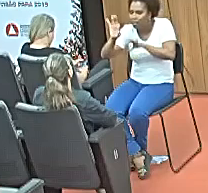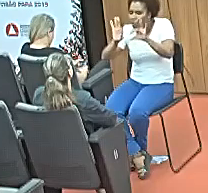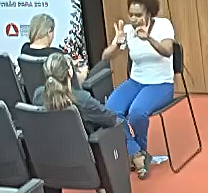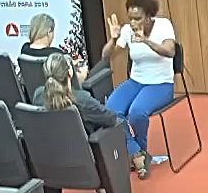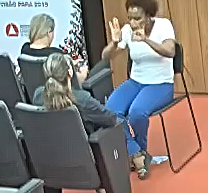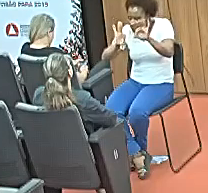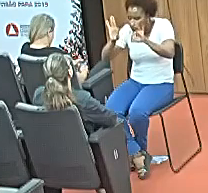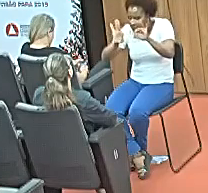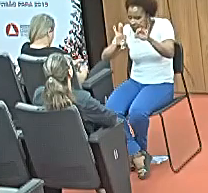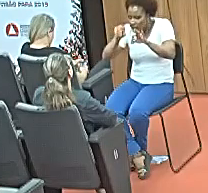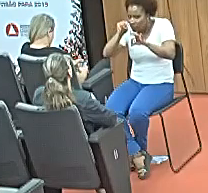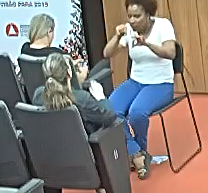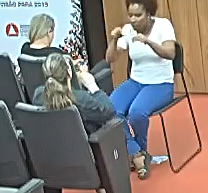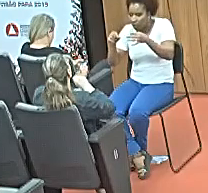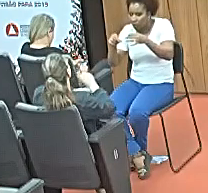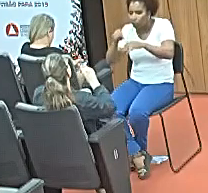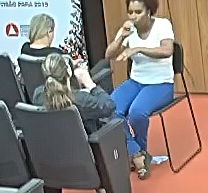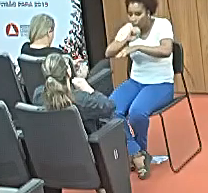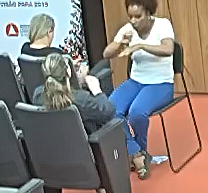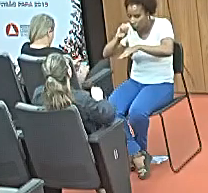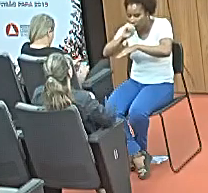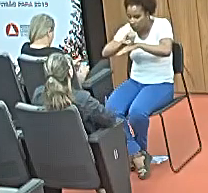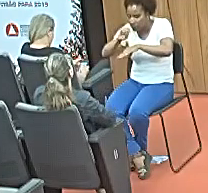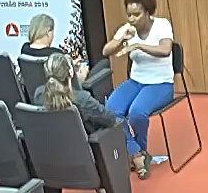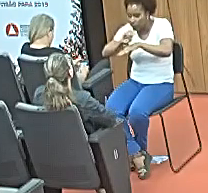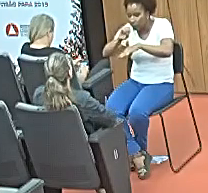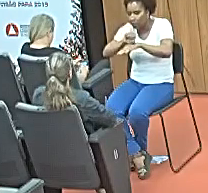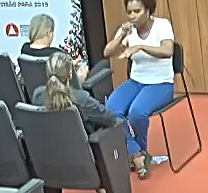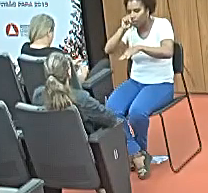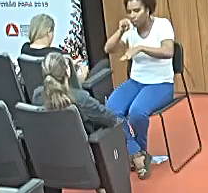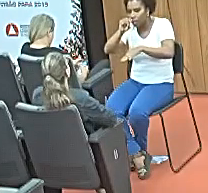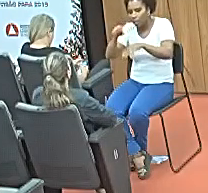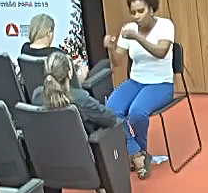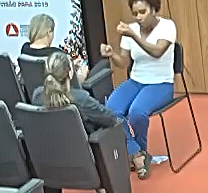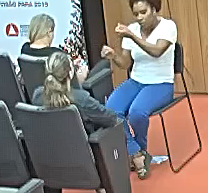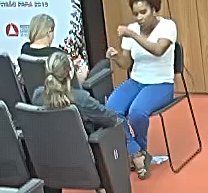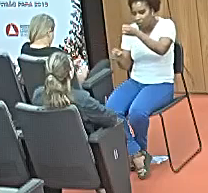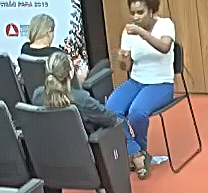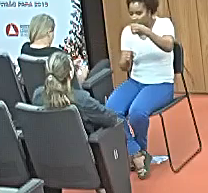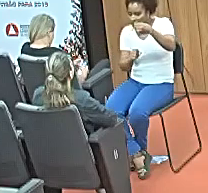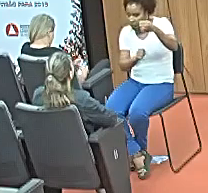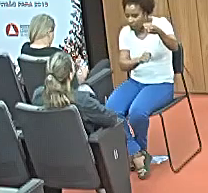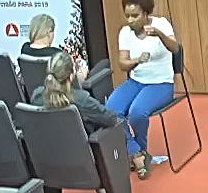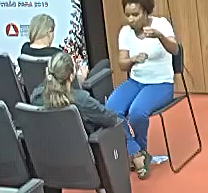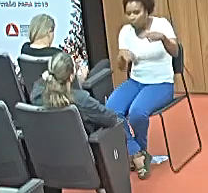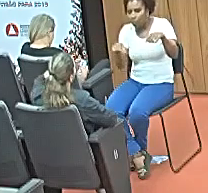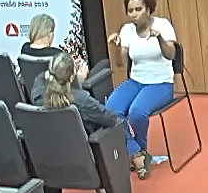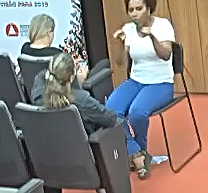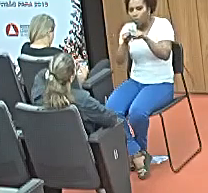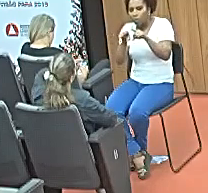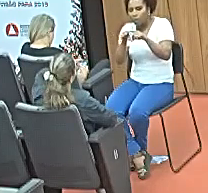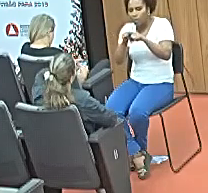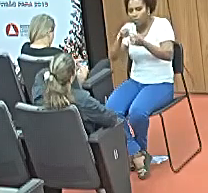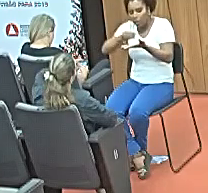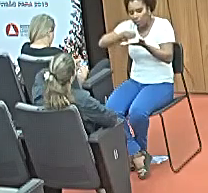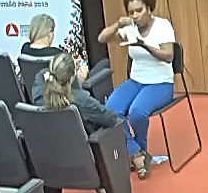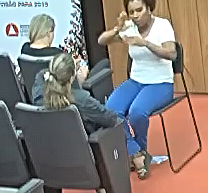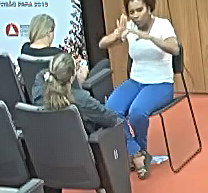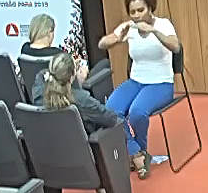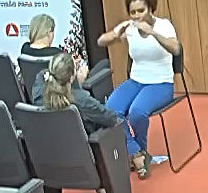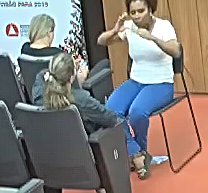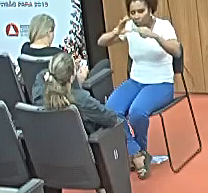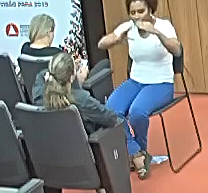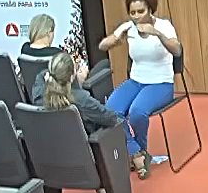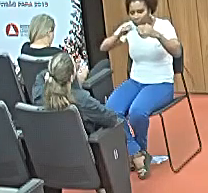mas enfim implantar anexos exclusivamente femininos em instituições prisionais mistas em